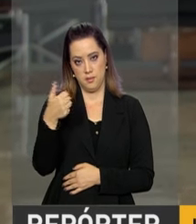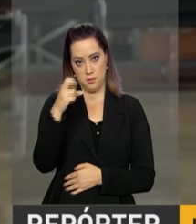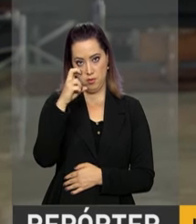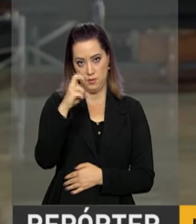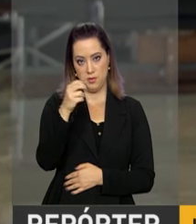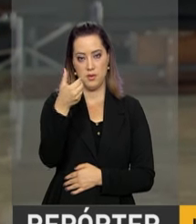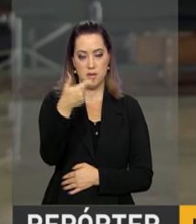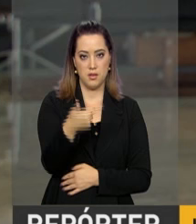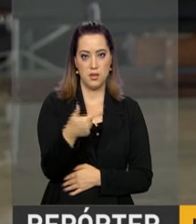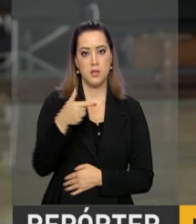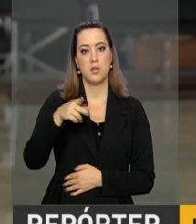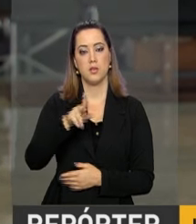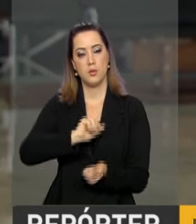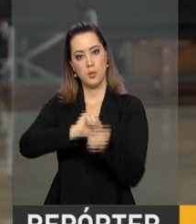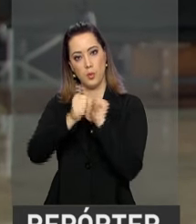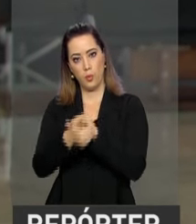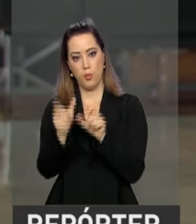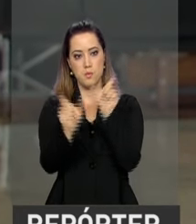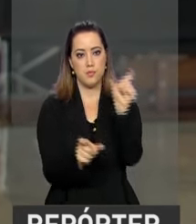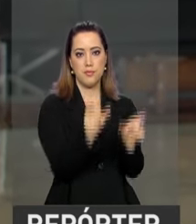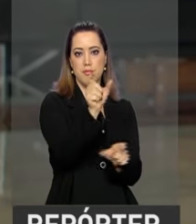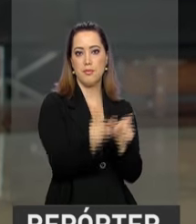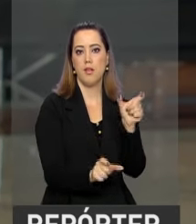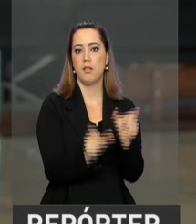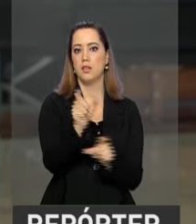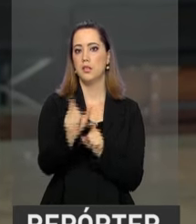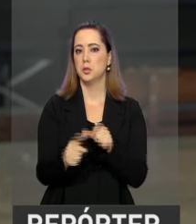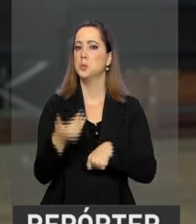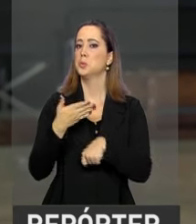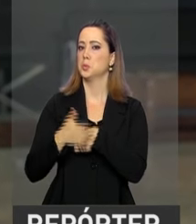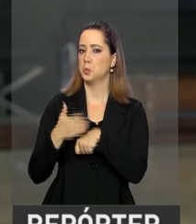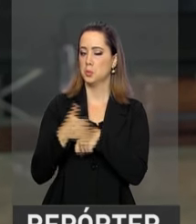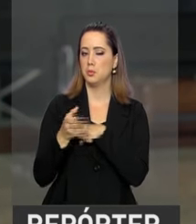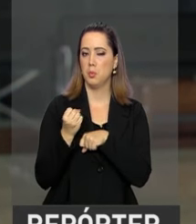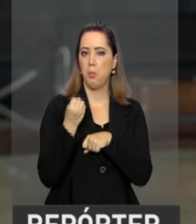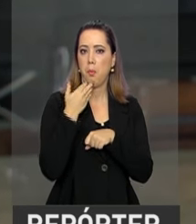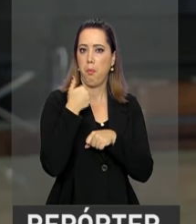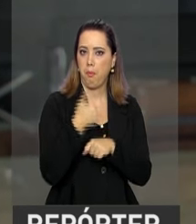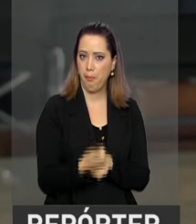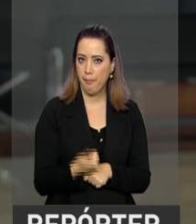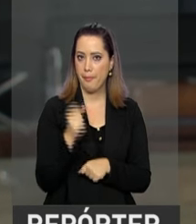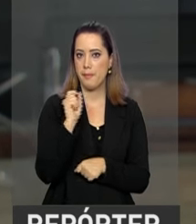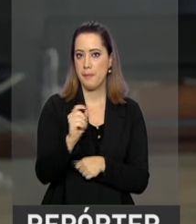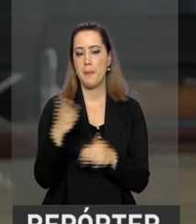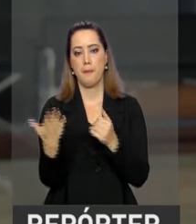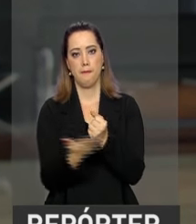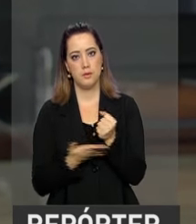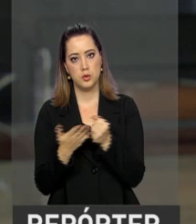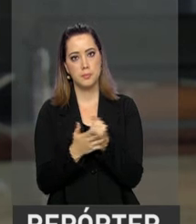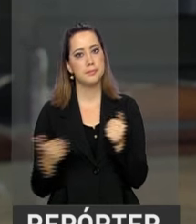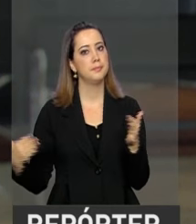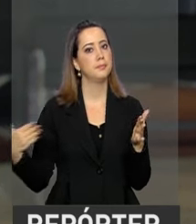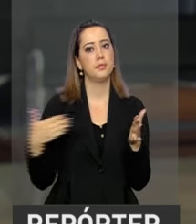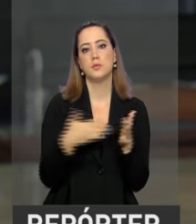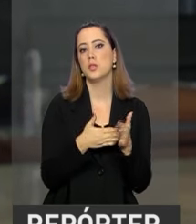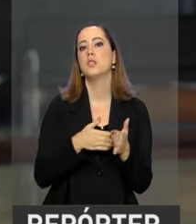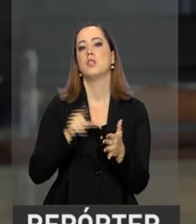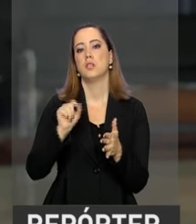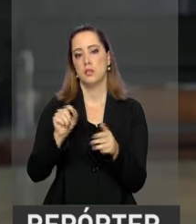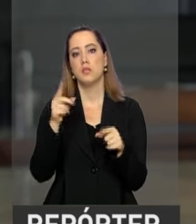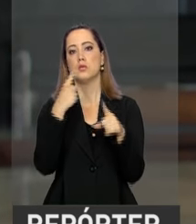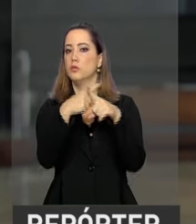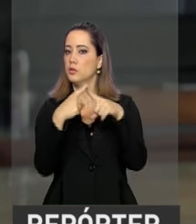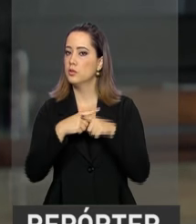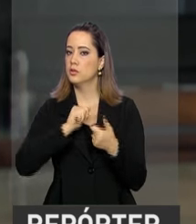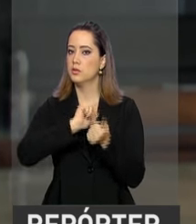6.152 esportistas de alto rendimento, desde as categorias de base até as categorias olímpica e paralímpica do